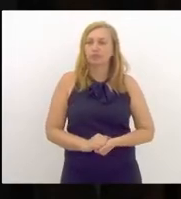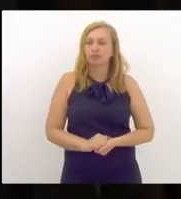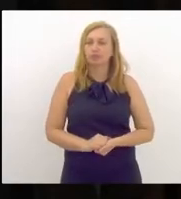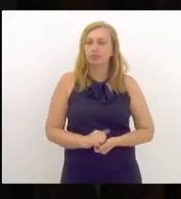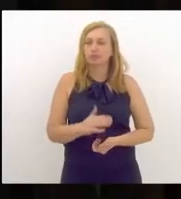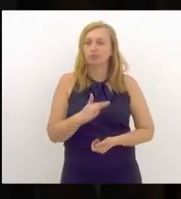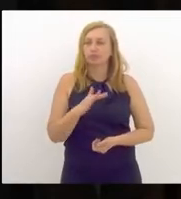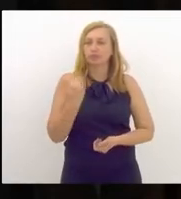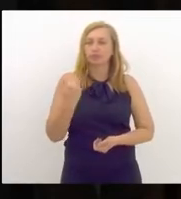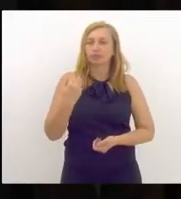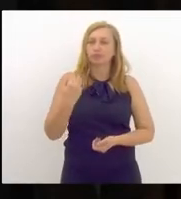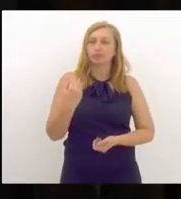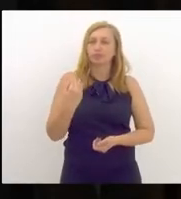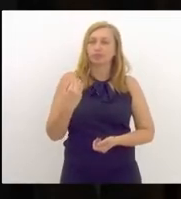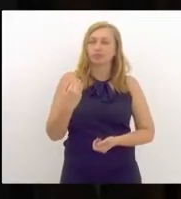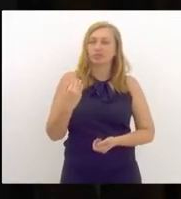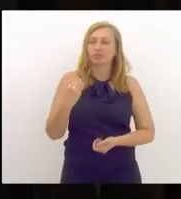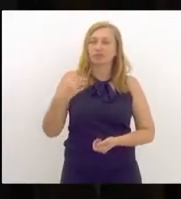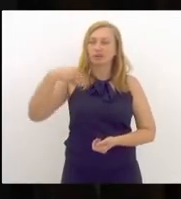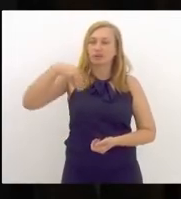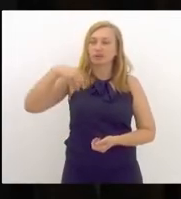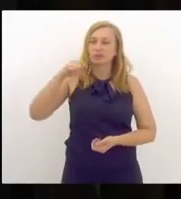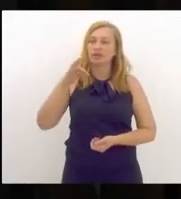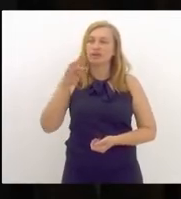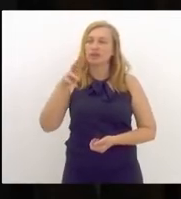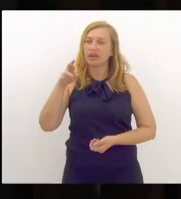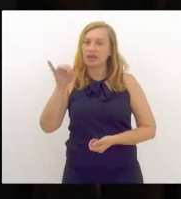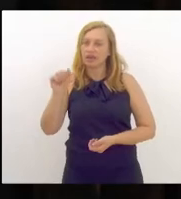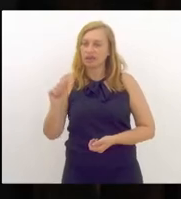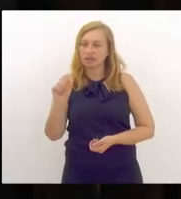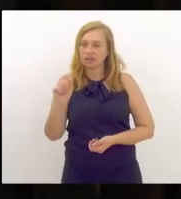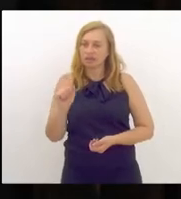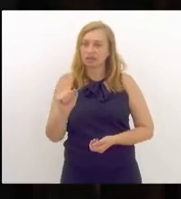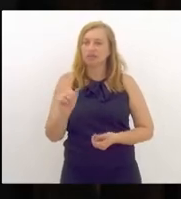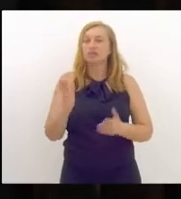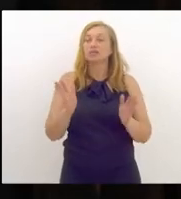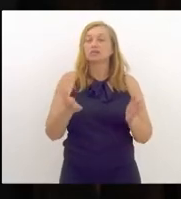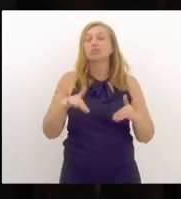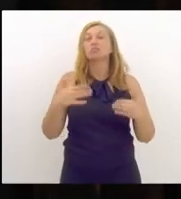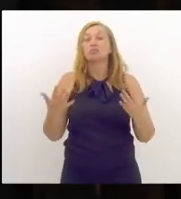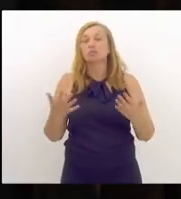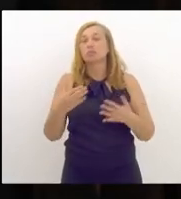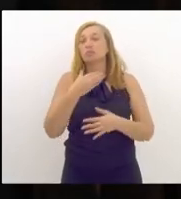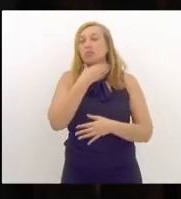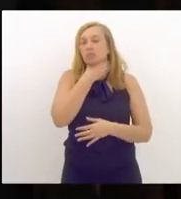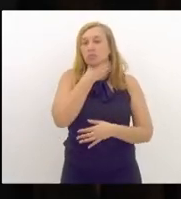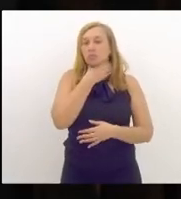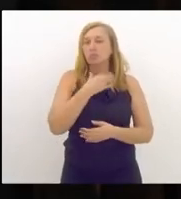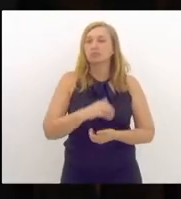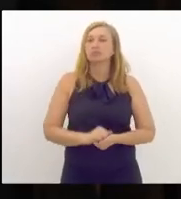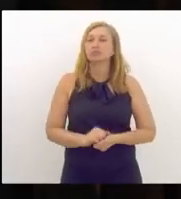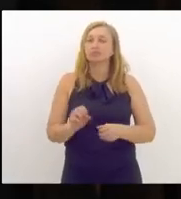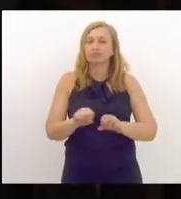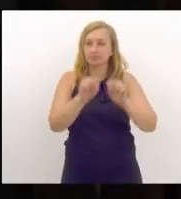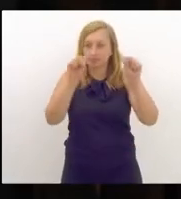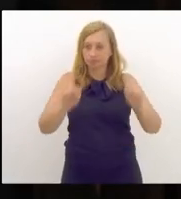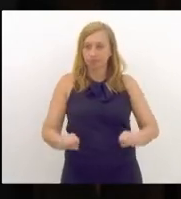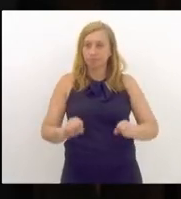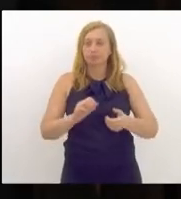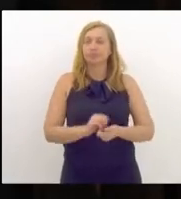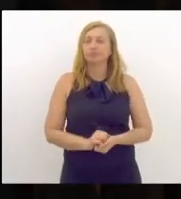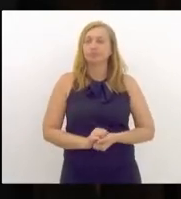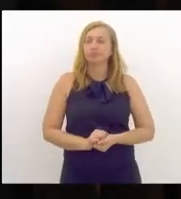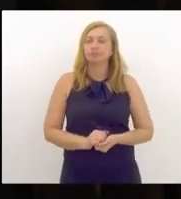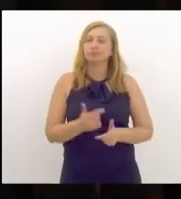o pior índice Entre todos as unidades federativas do país da onde que vem essa crise né que a crise sistêmica a